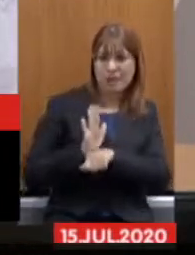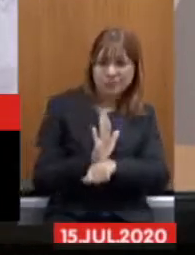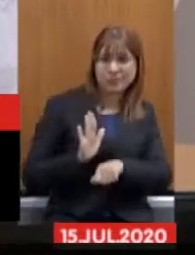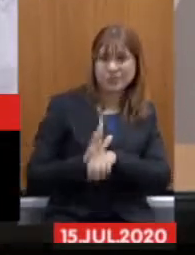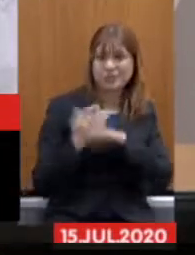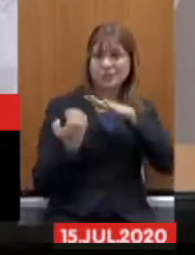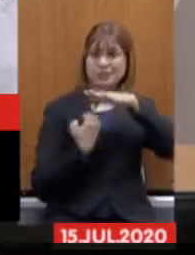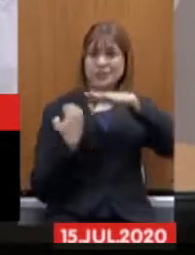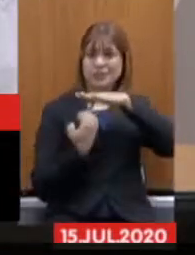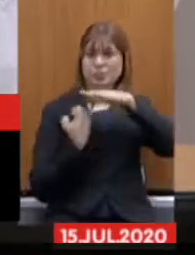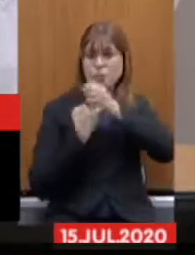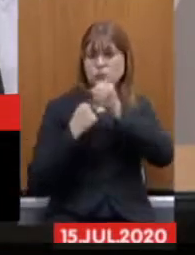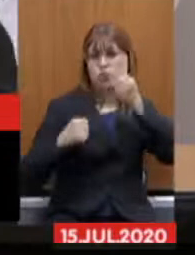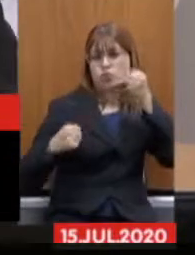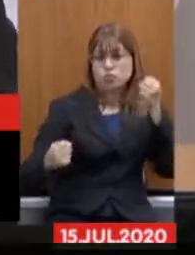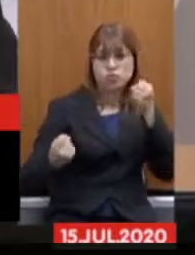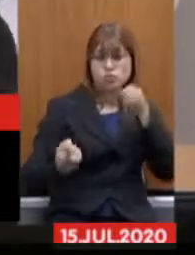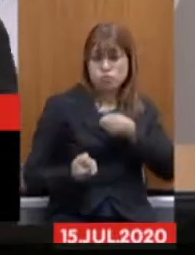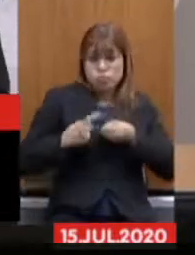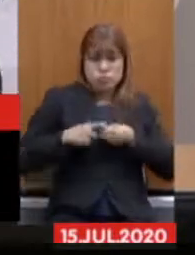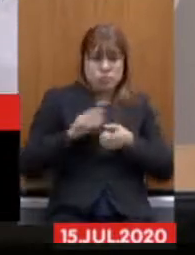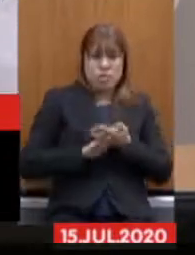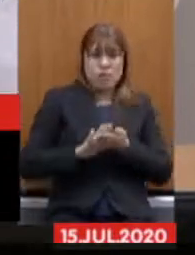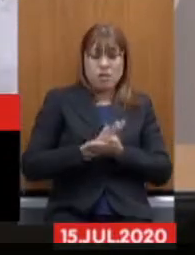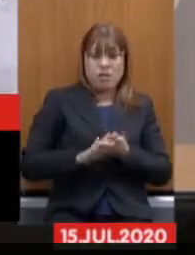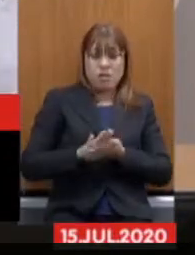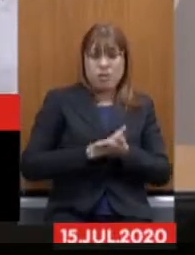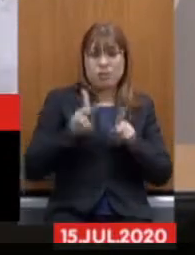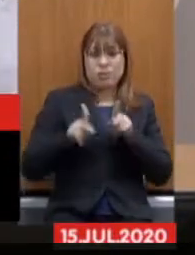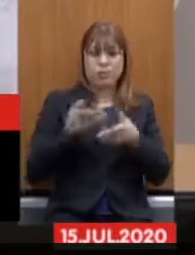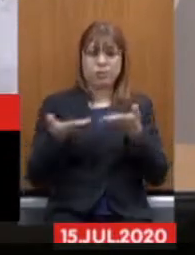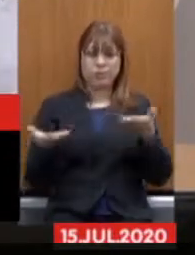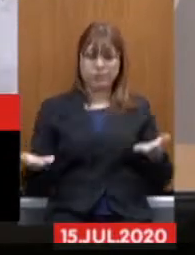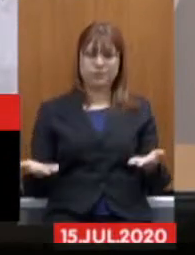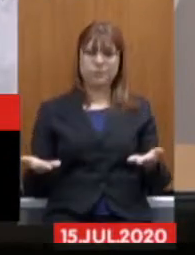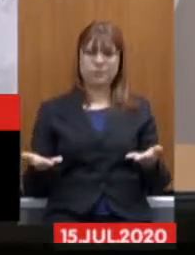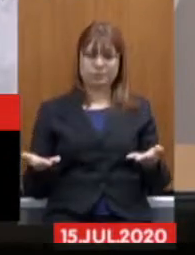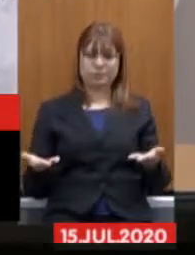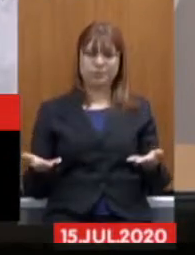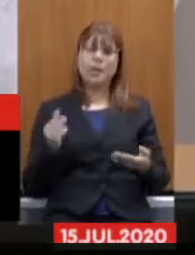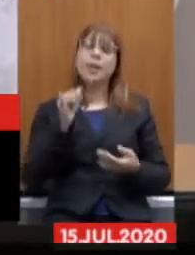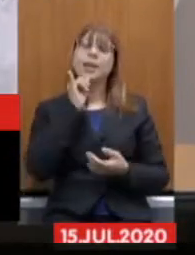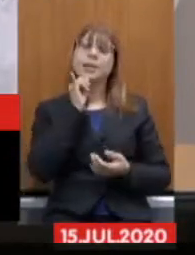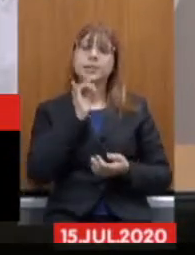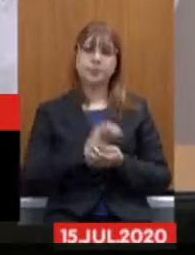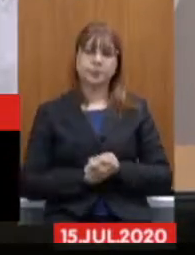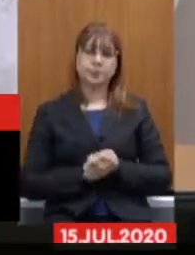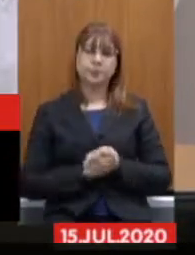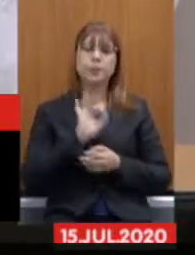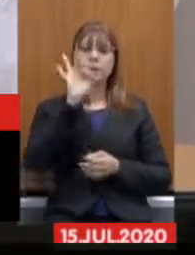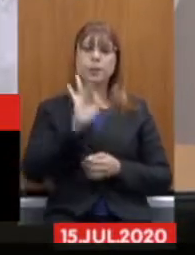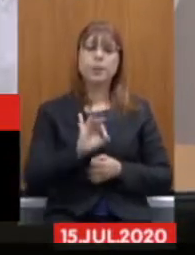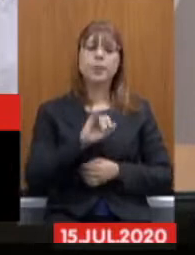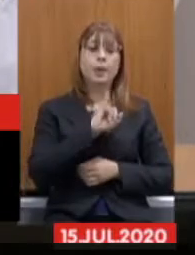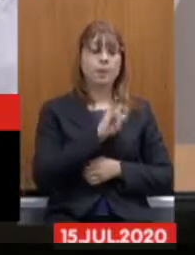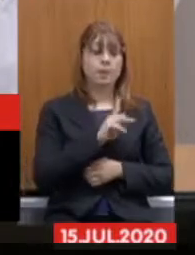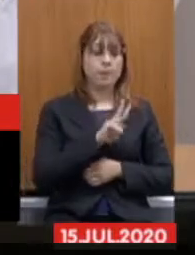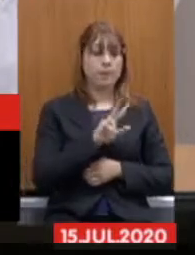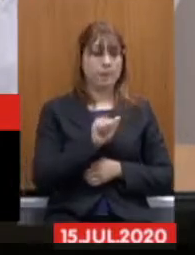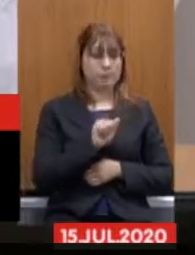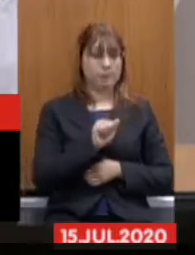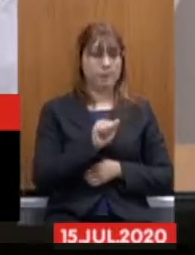absurdamente grandes empresas sem retorno à população e por exemplo percentual do ipva